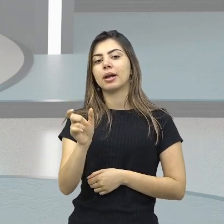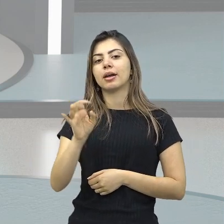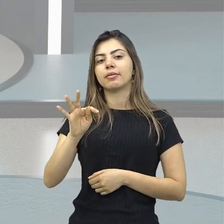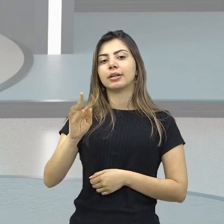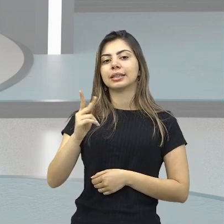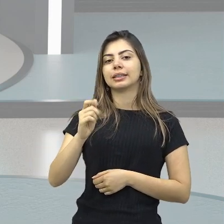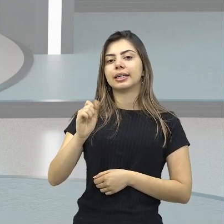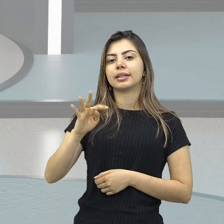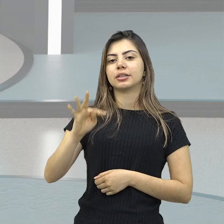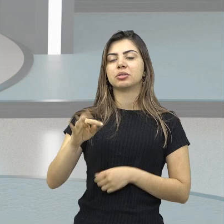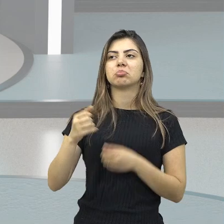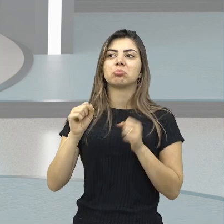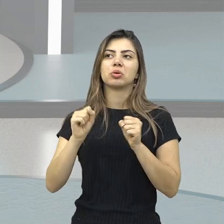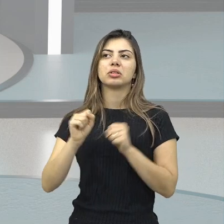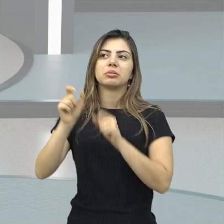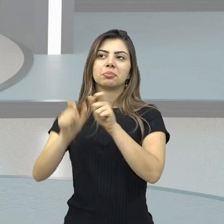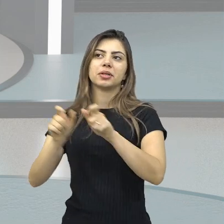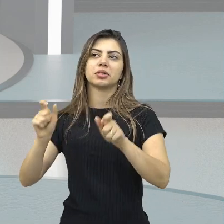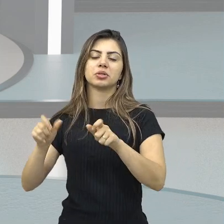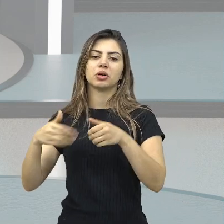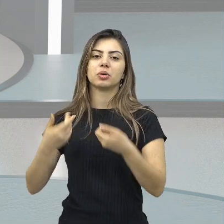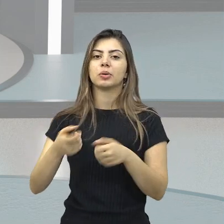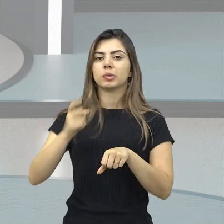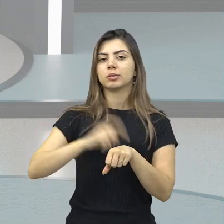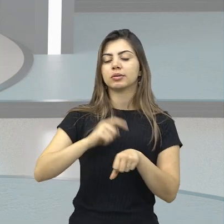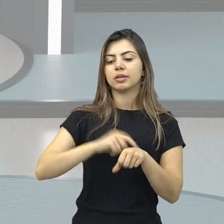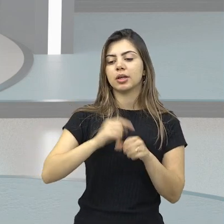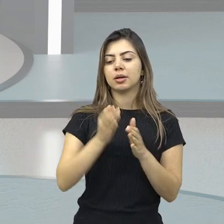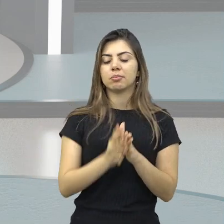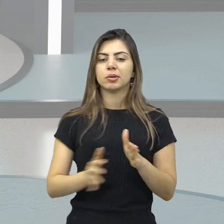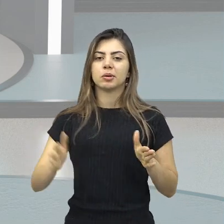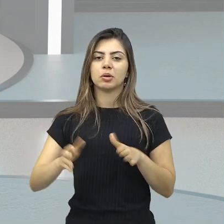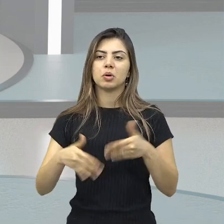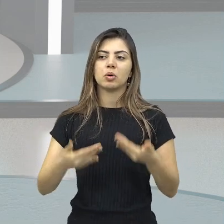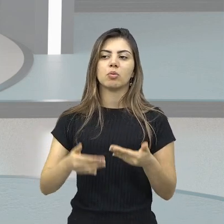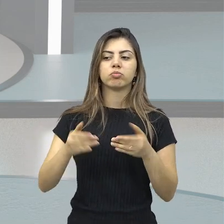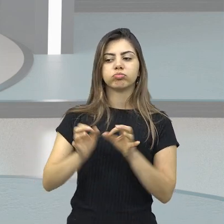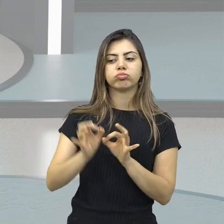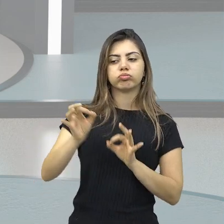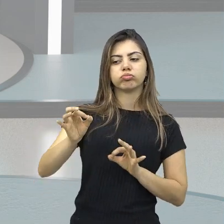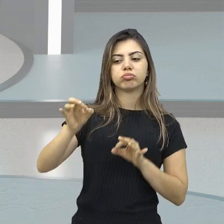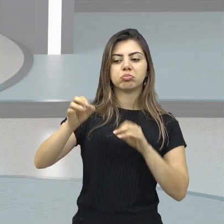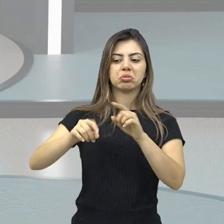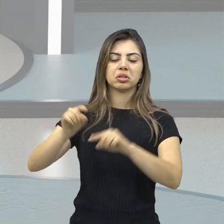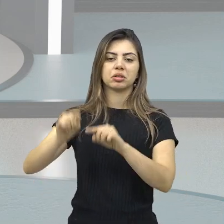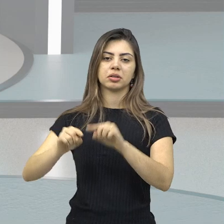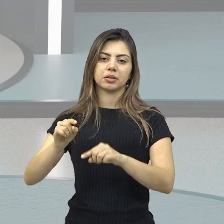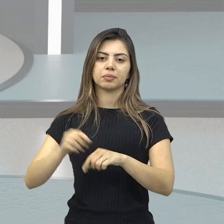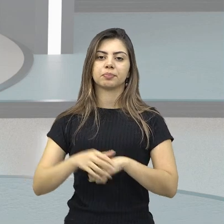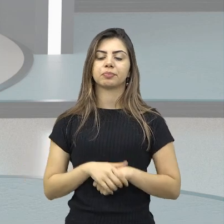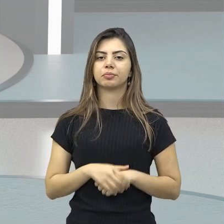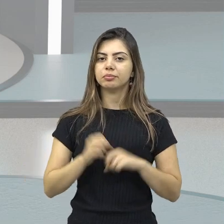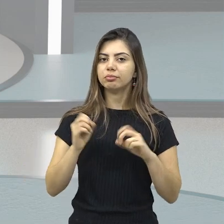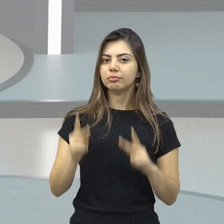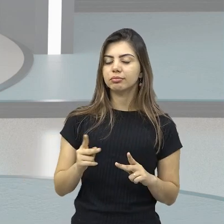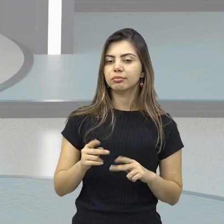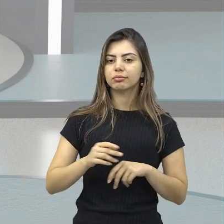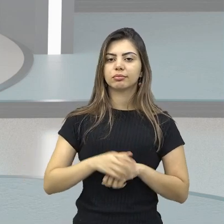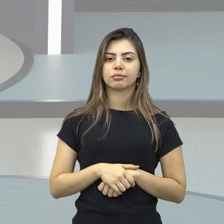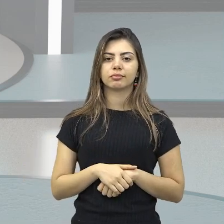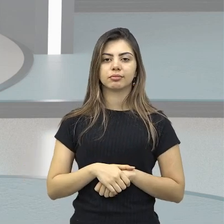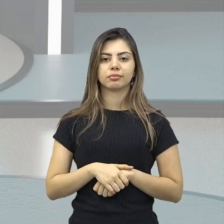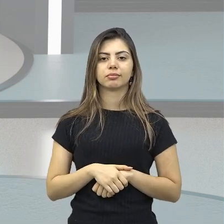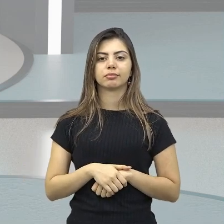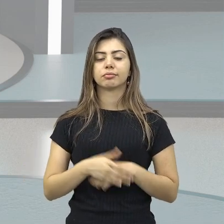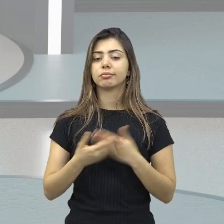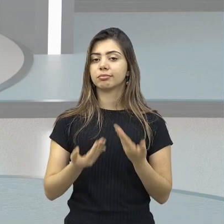à distância, tanto no tempo quanto no espaço, né, referente à distância mesmo ou tempo.